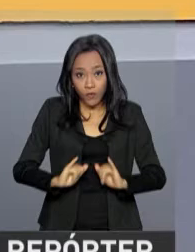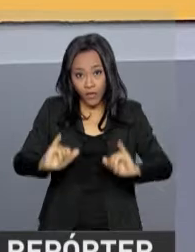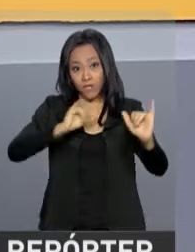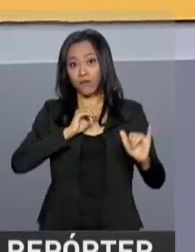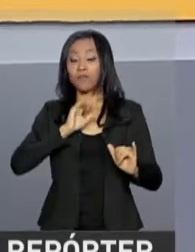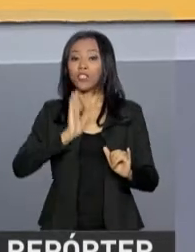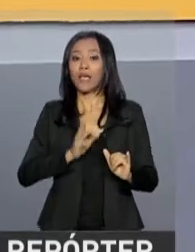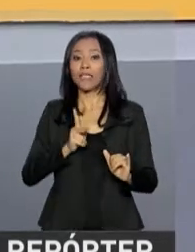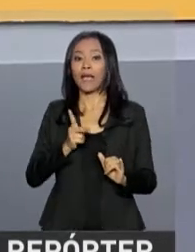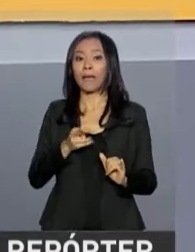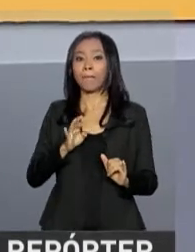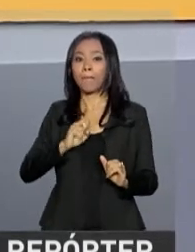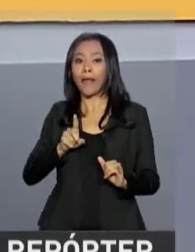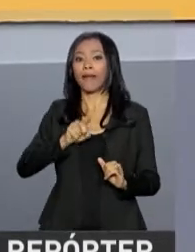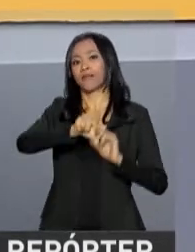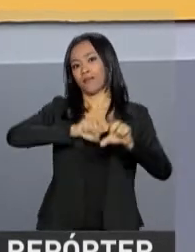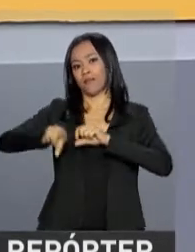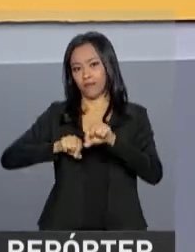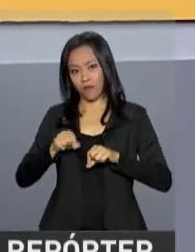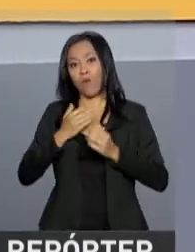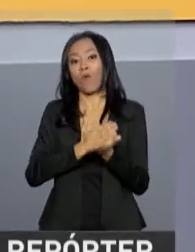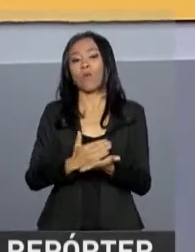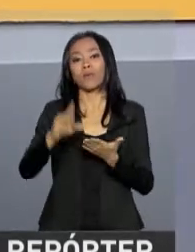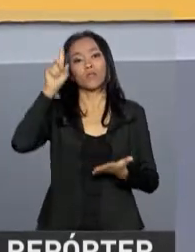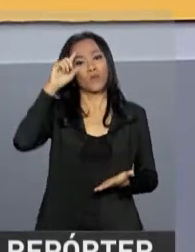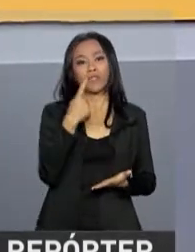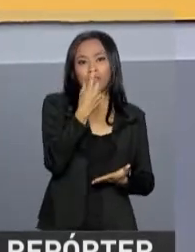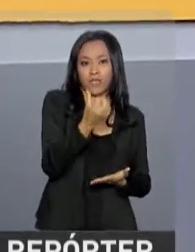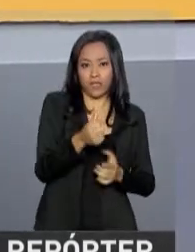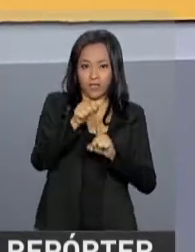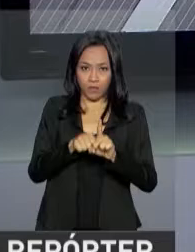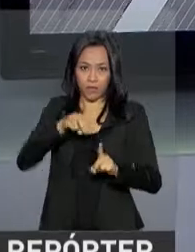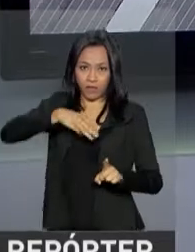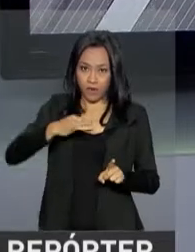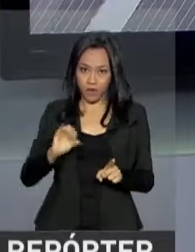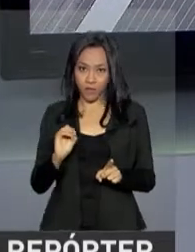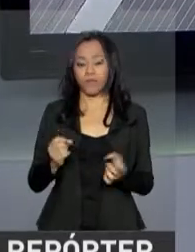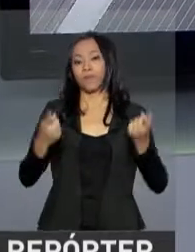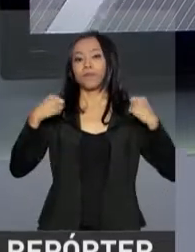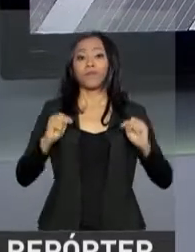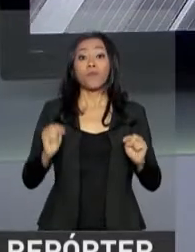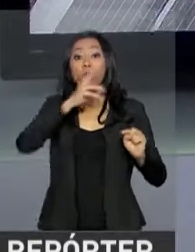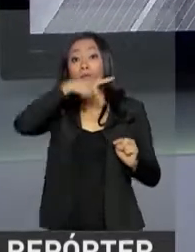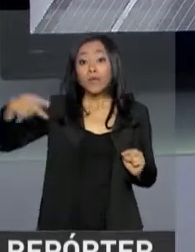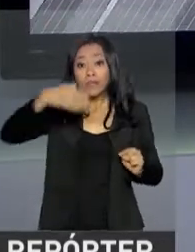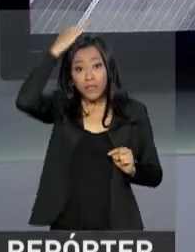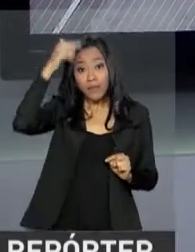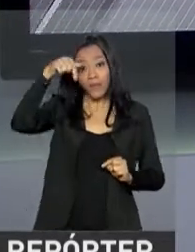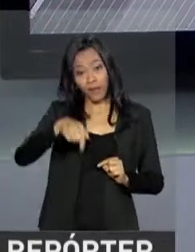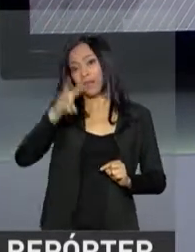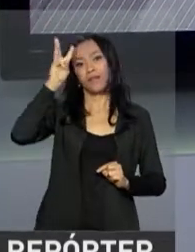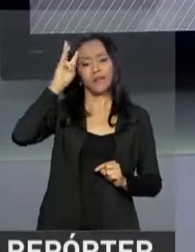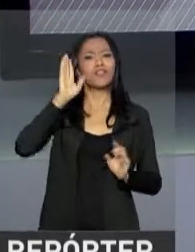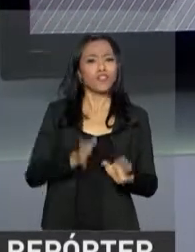da pré-seleção da modalidade PFS começa no dia 16 de março. O presidente Michel Temer cumpriu nesta terça-feira